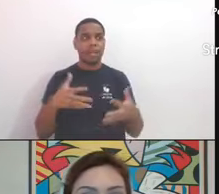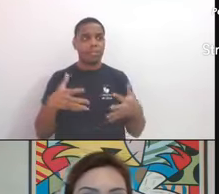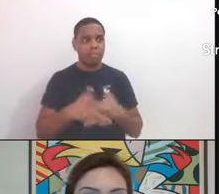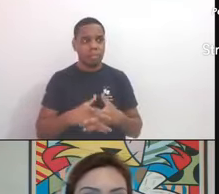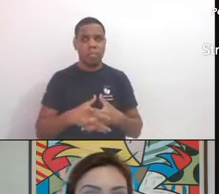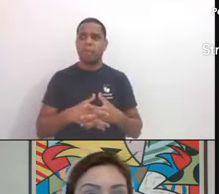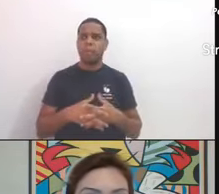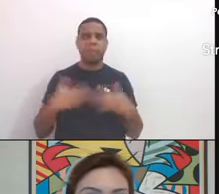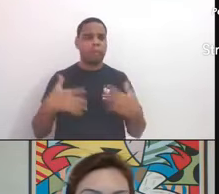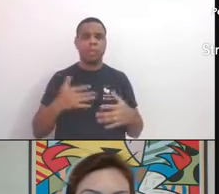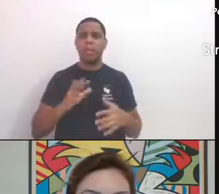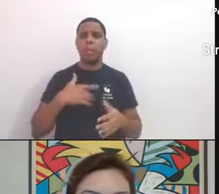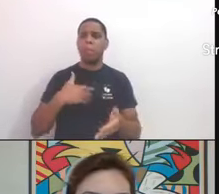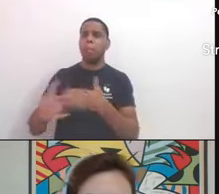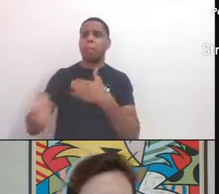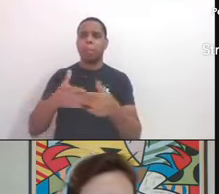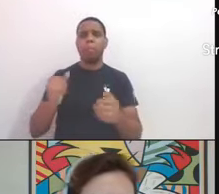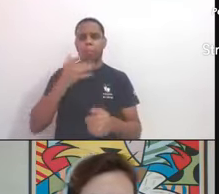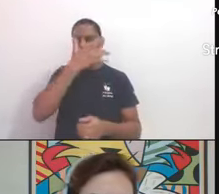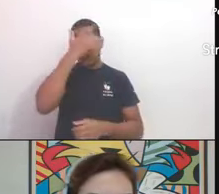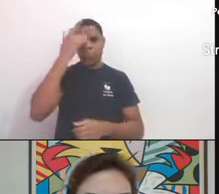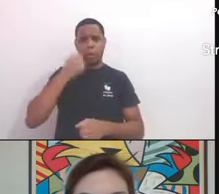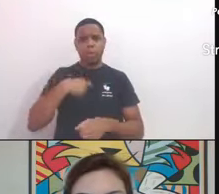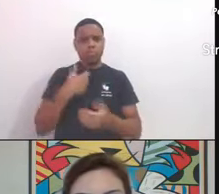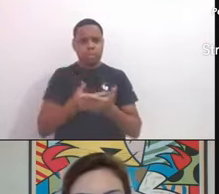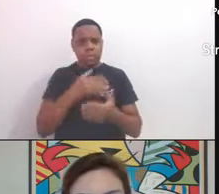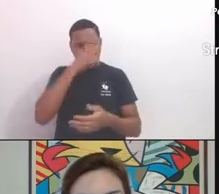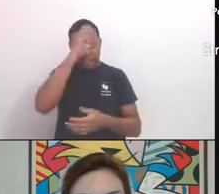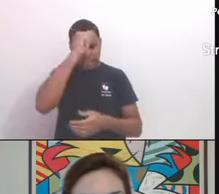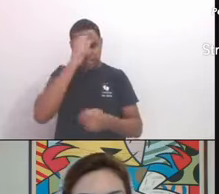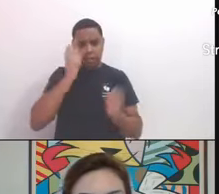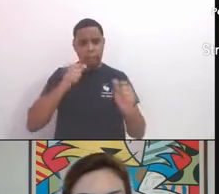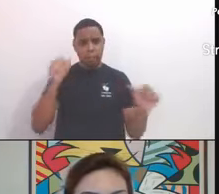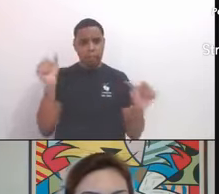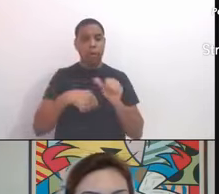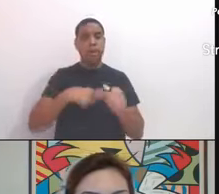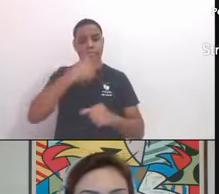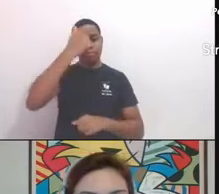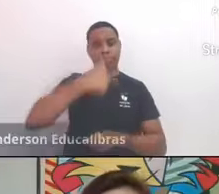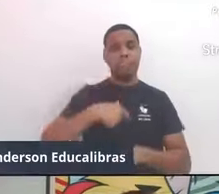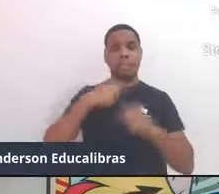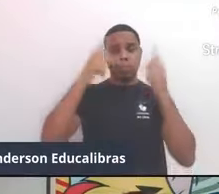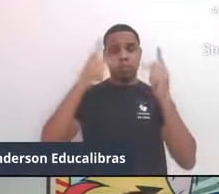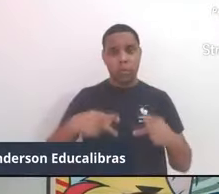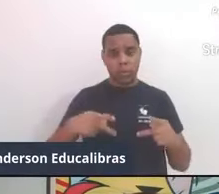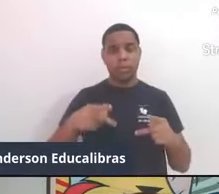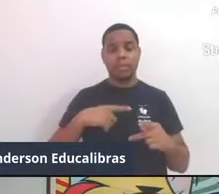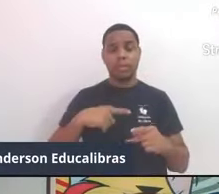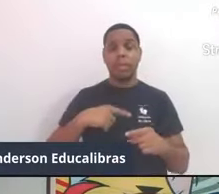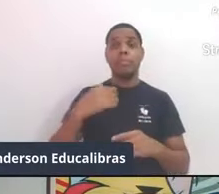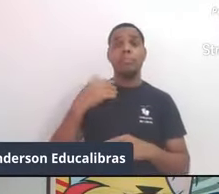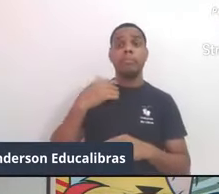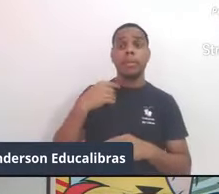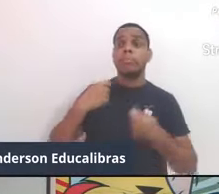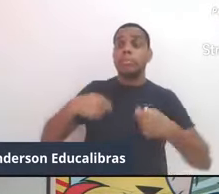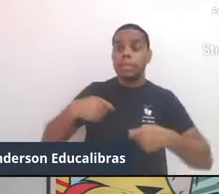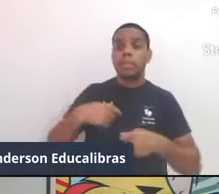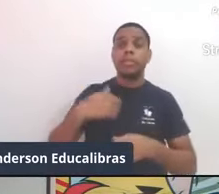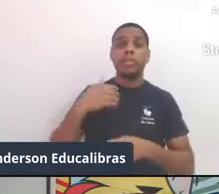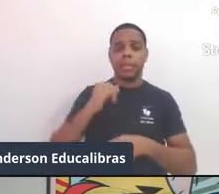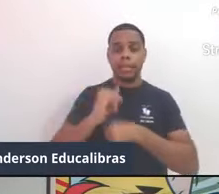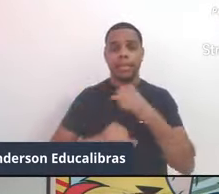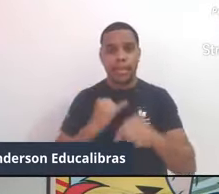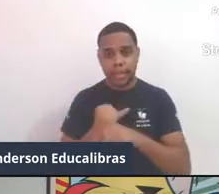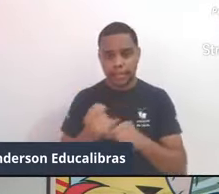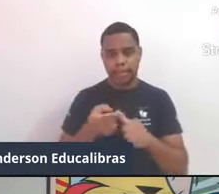um pode se transformar num programador. A infraestrutura necessária pode ser subsidiada pelo banco, porque você precisa da